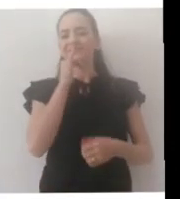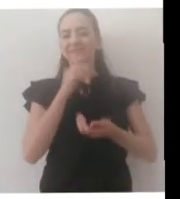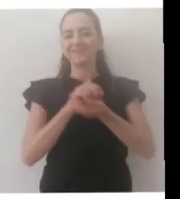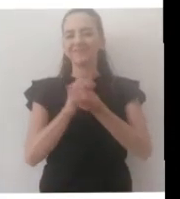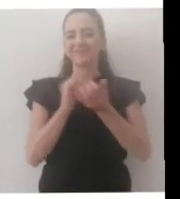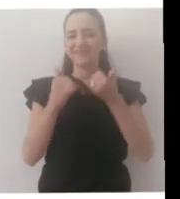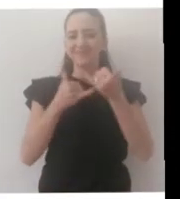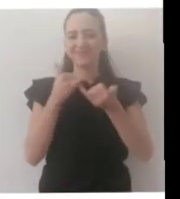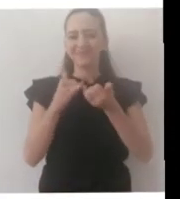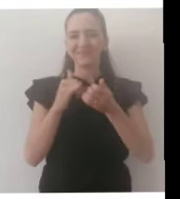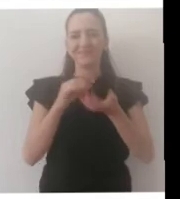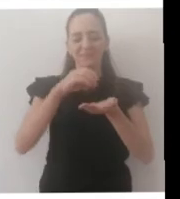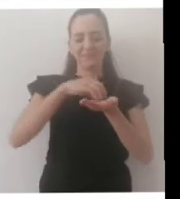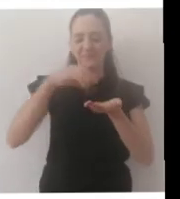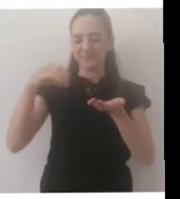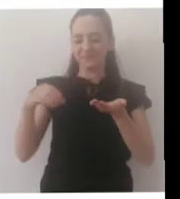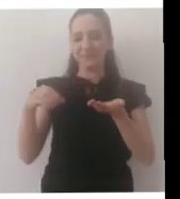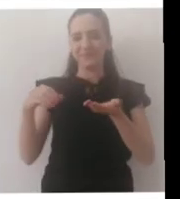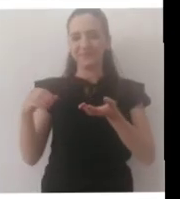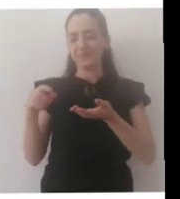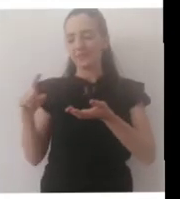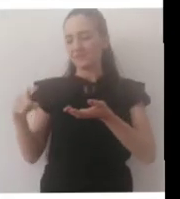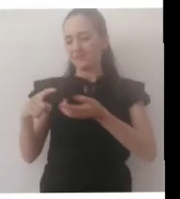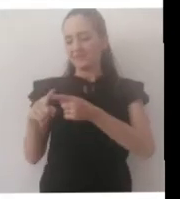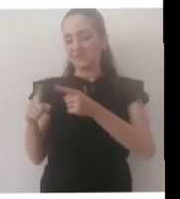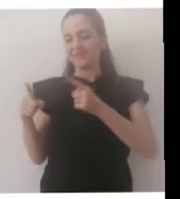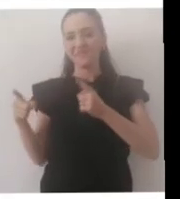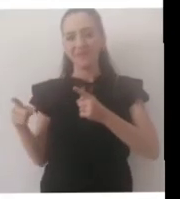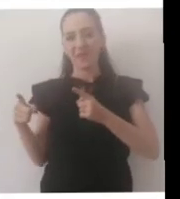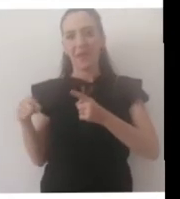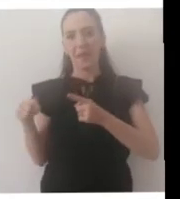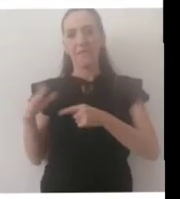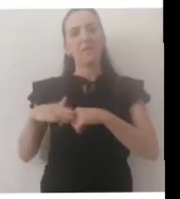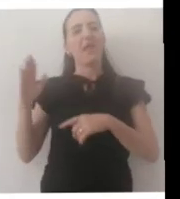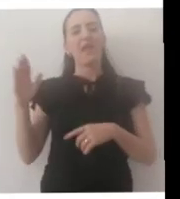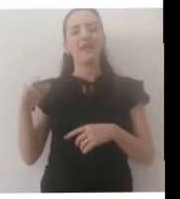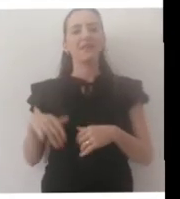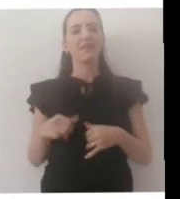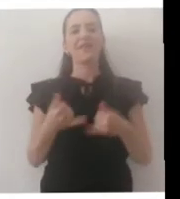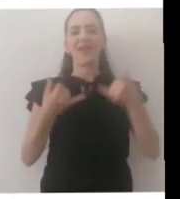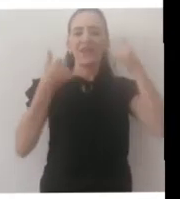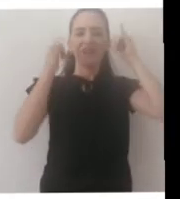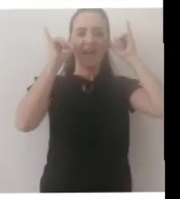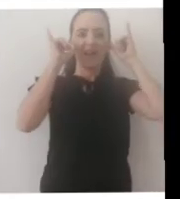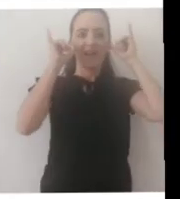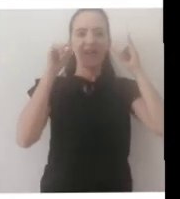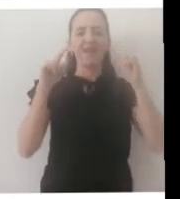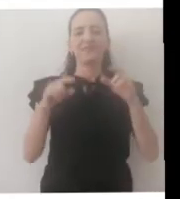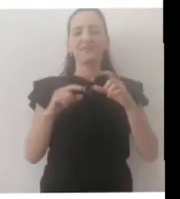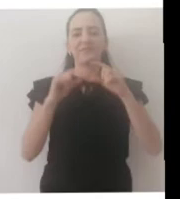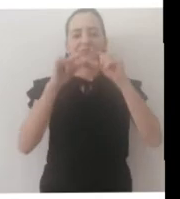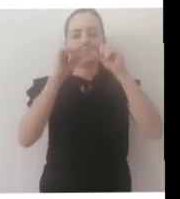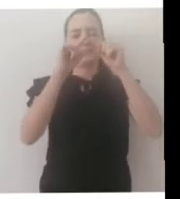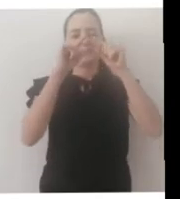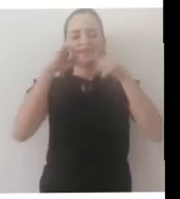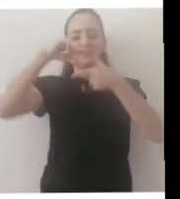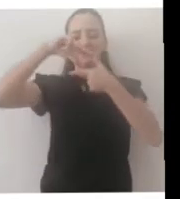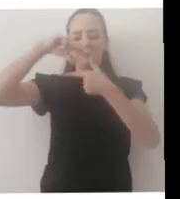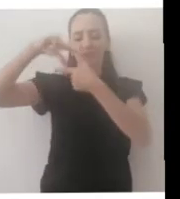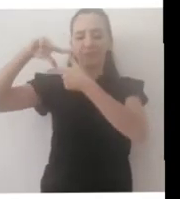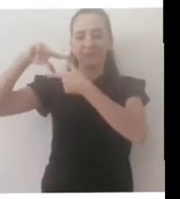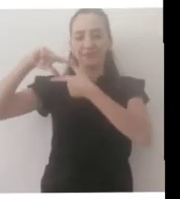Aí, ó, o exemplo da massinha, de achar que a massinha mais comprida tem mais, o exemplo de achar que a vaca, só porque tá rodeada